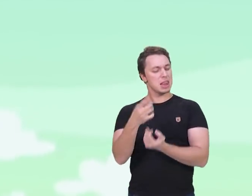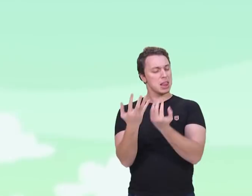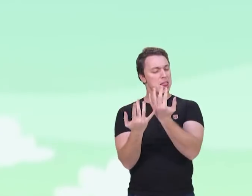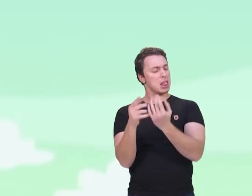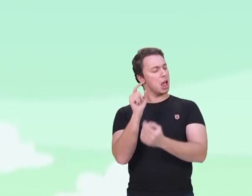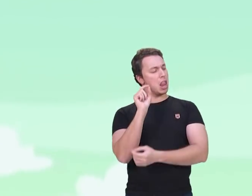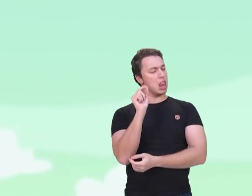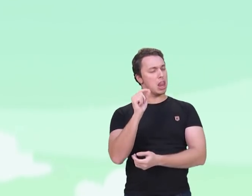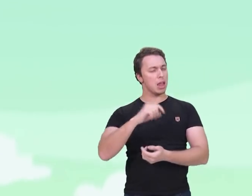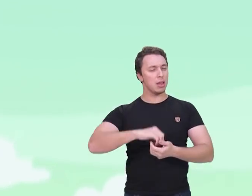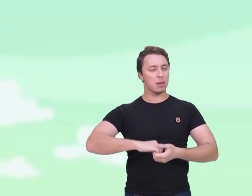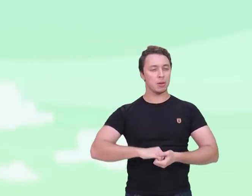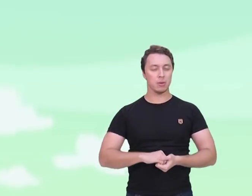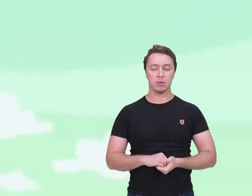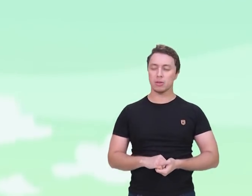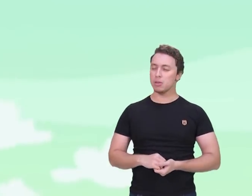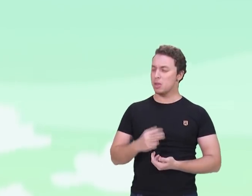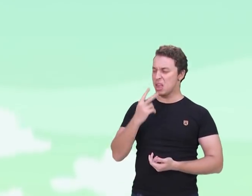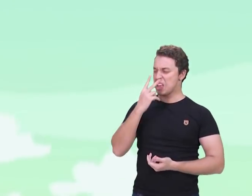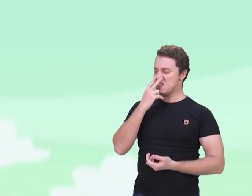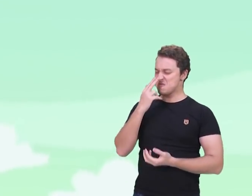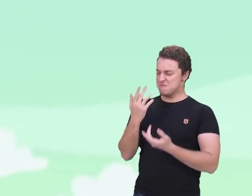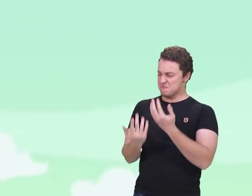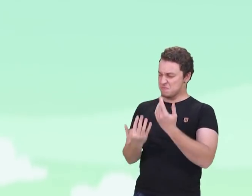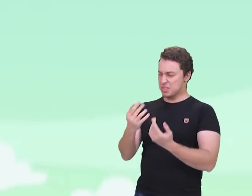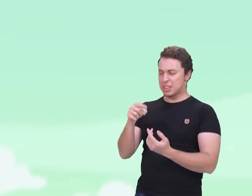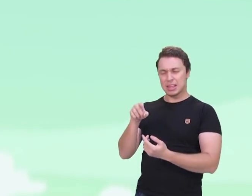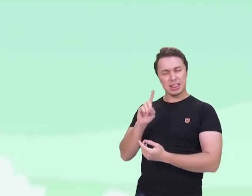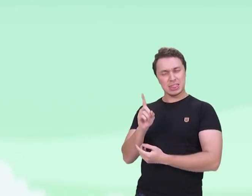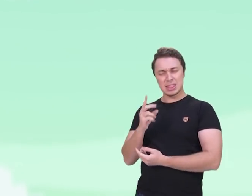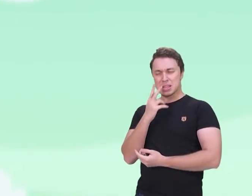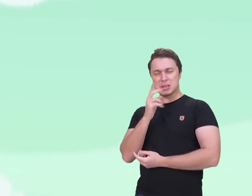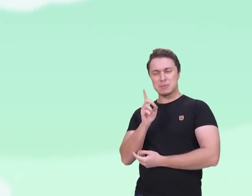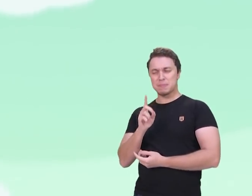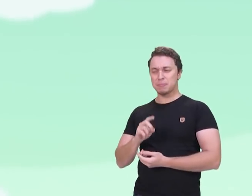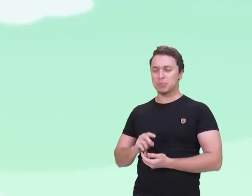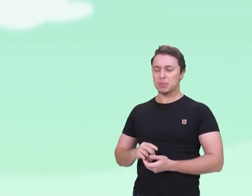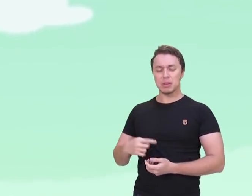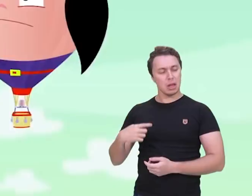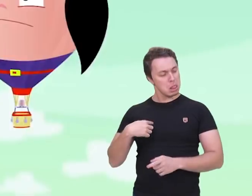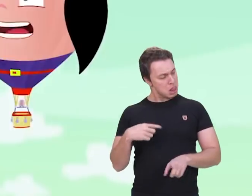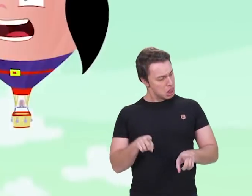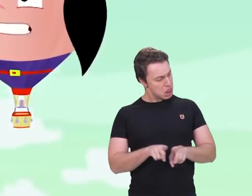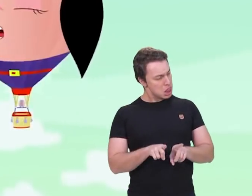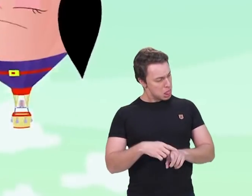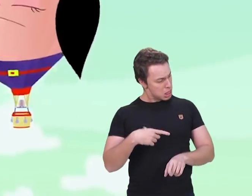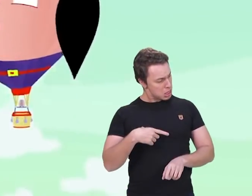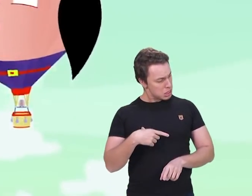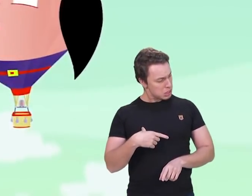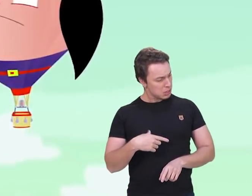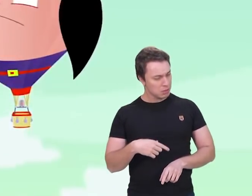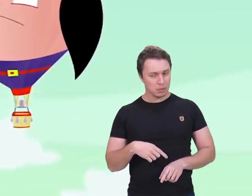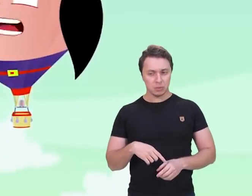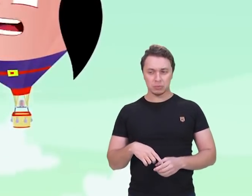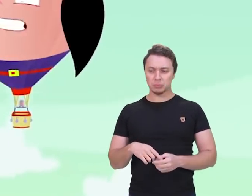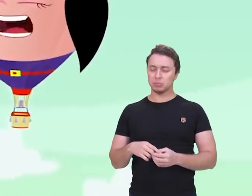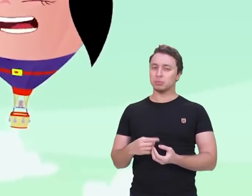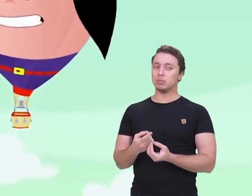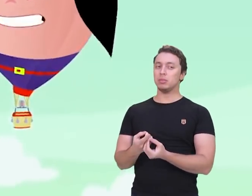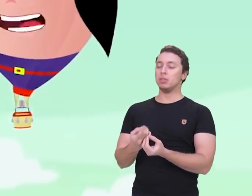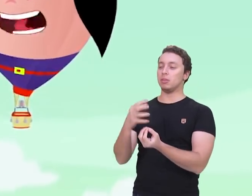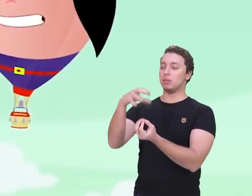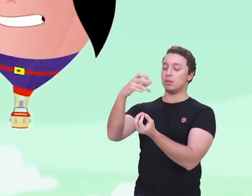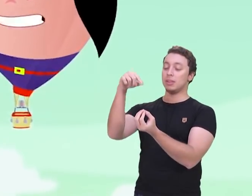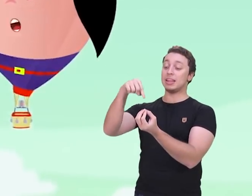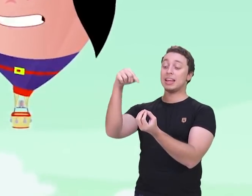no nosso balão, Luna? Acho que não é uma fogueira. Eu tenho um também. É, tem sim. Mas